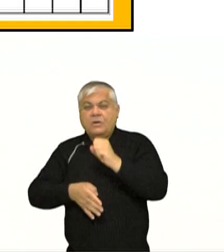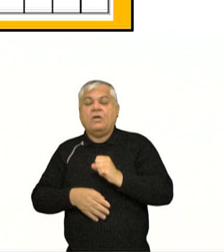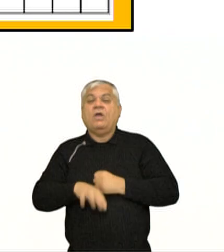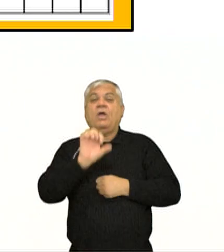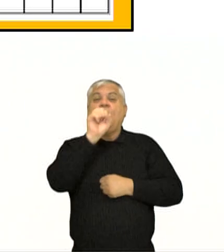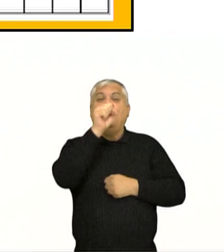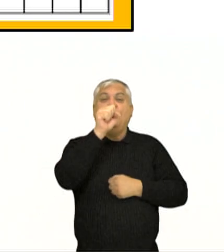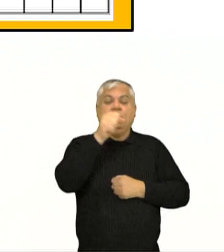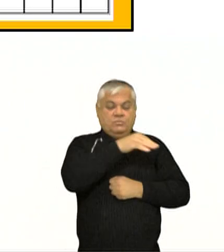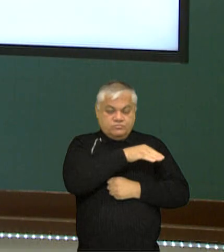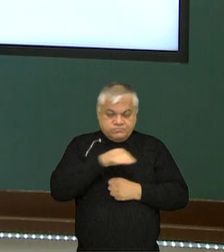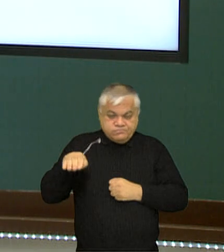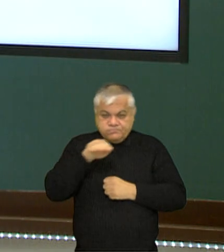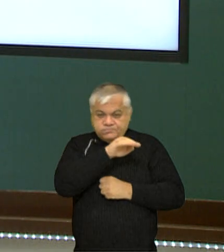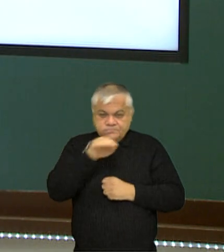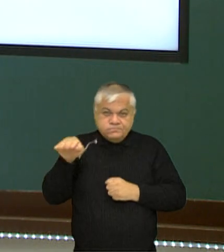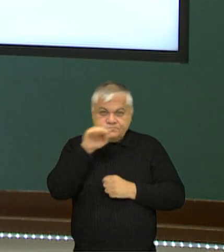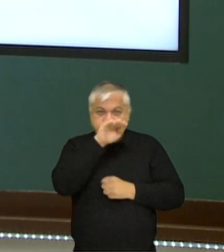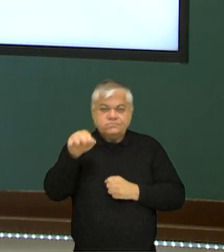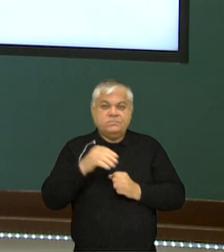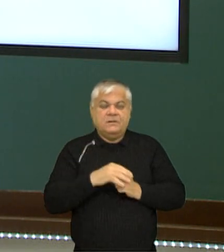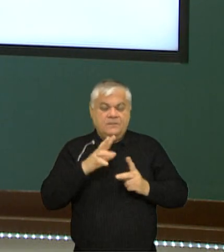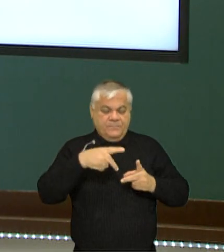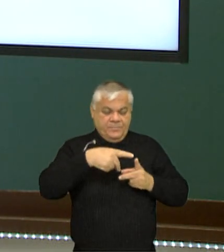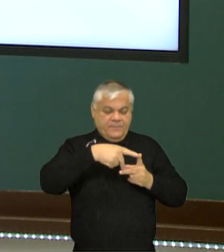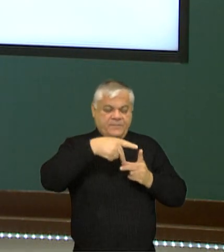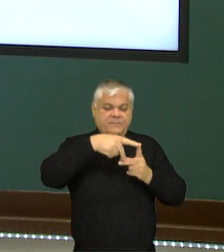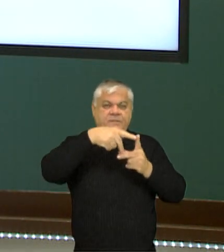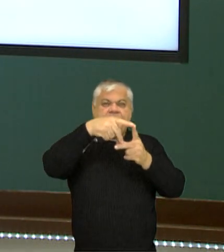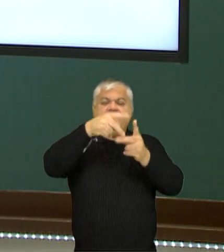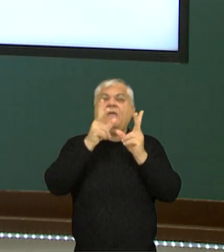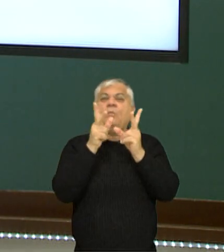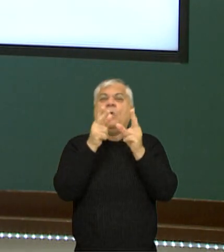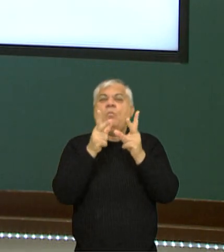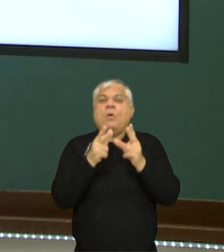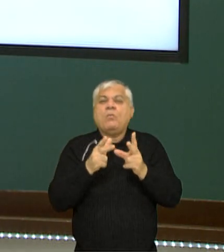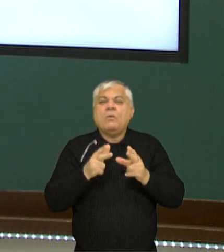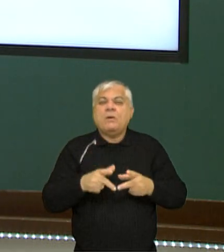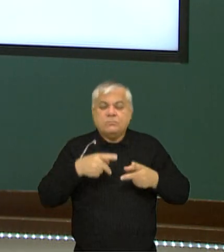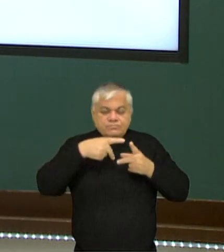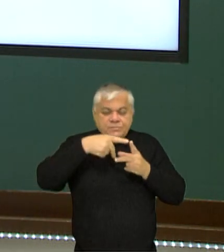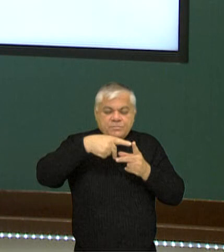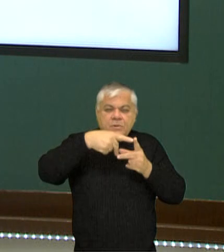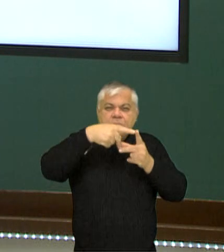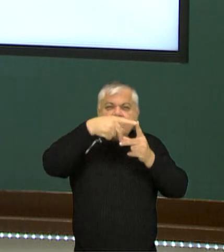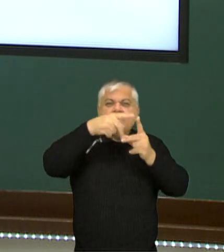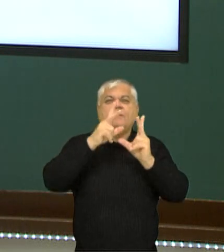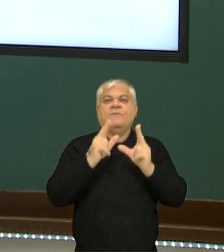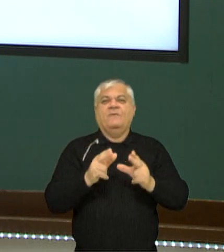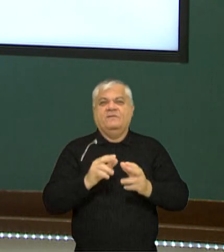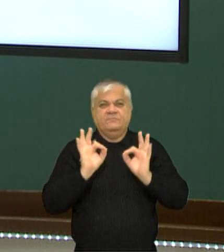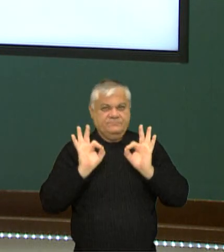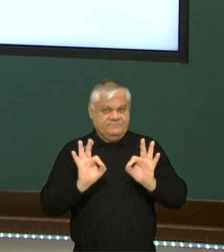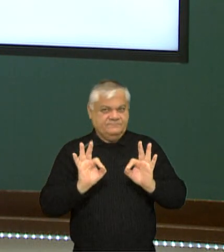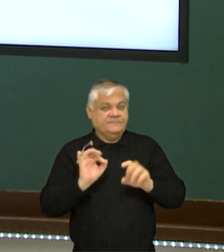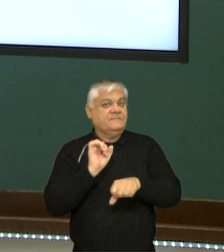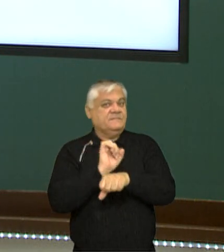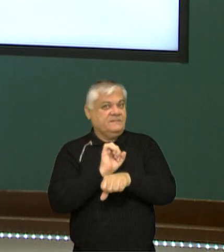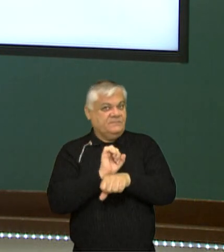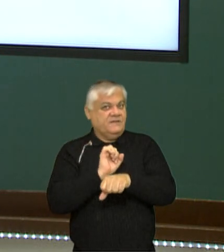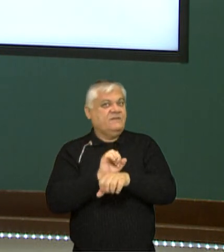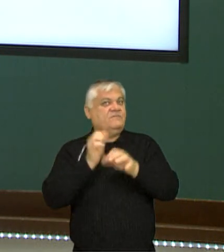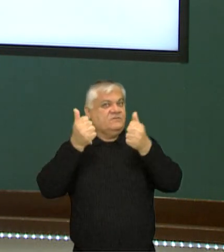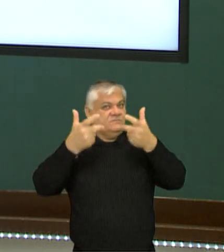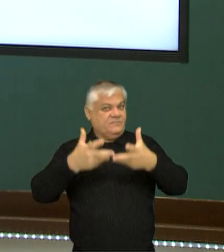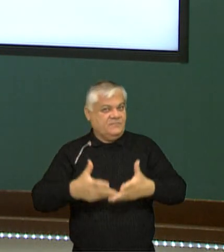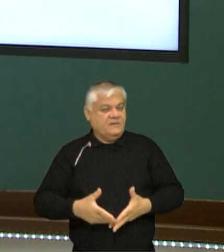nesse sentido. Dessa forma eu vou conseguir o meu quadriculado para o meu tabuleiro, tá? Espera um pouquinho, já vou te